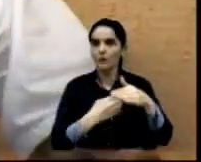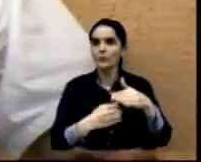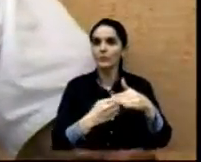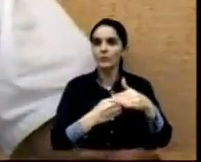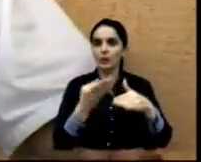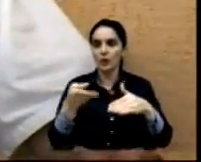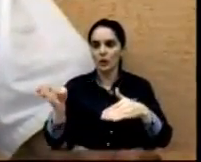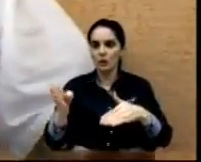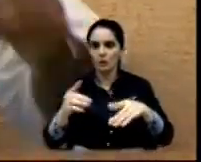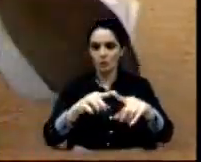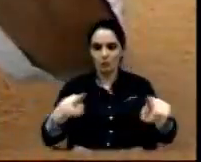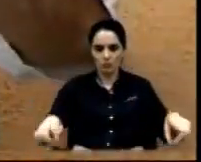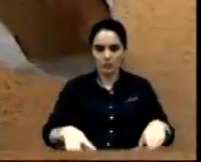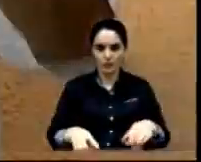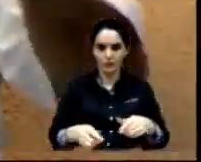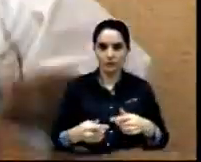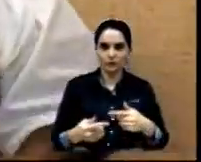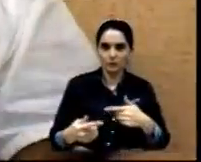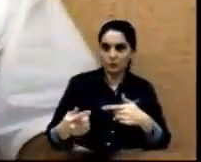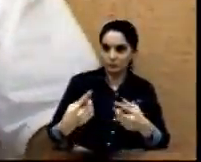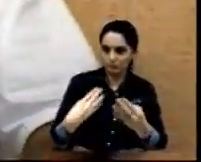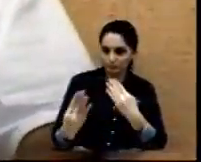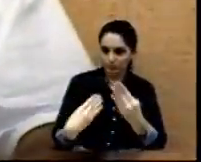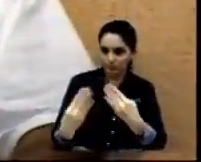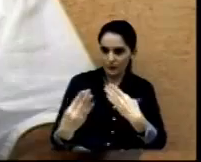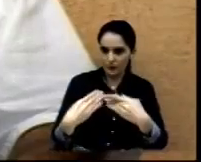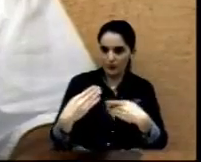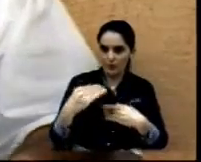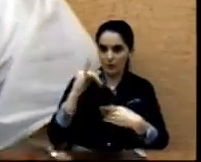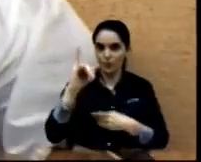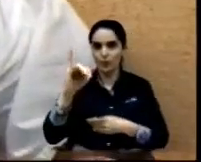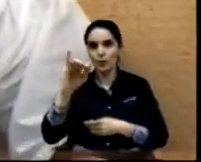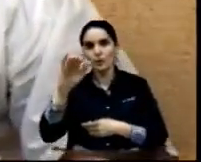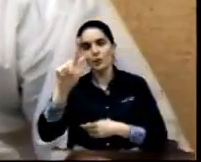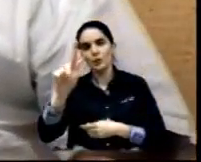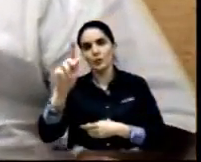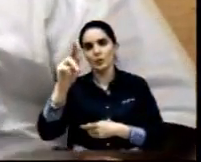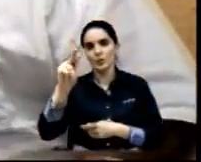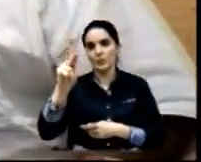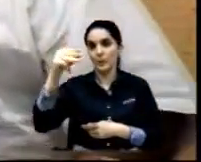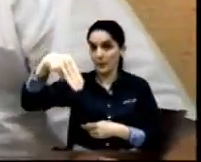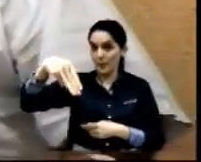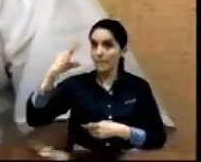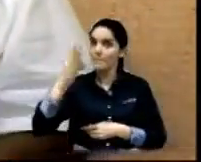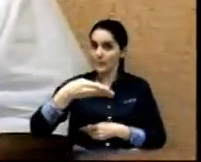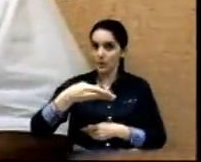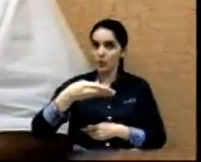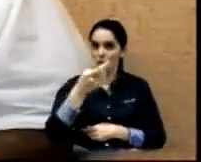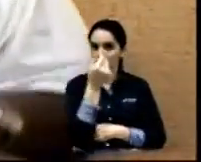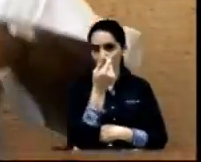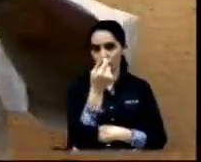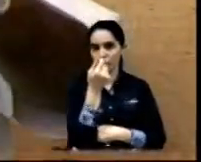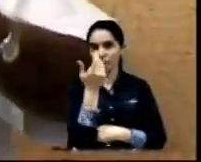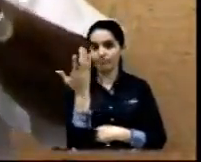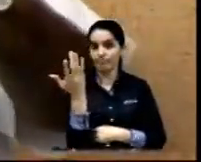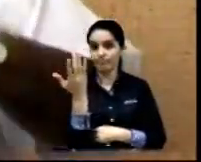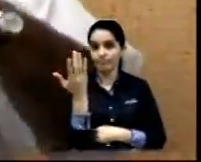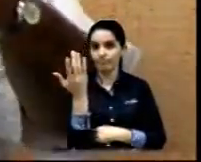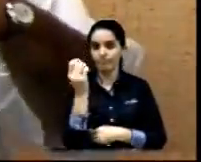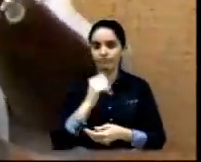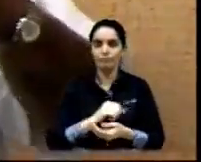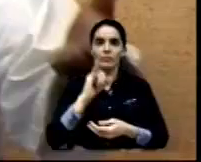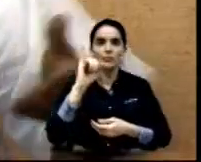mesa de negociação, o IGPM já está no meu preço de custo, né? Já está no meu custo. Então, o IGPM